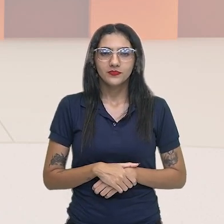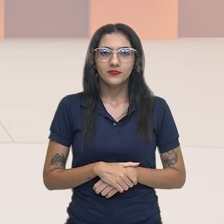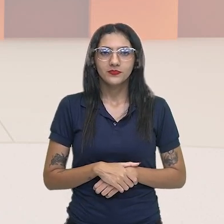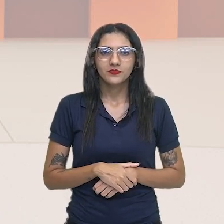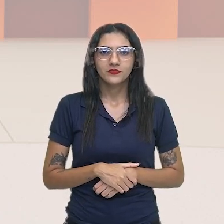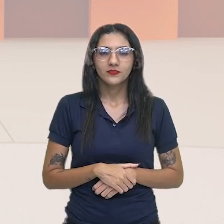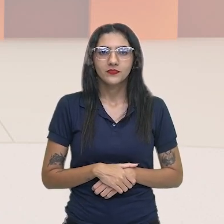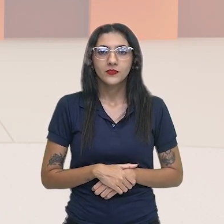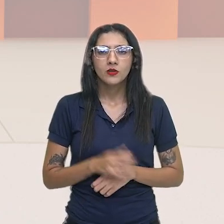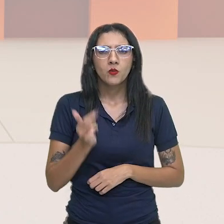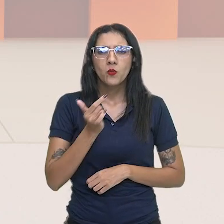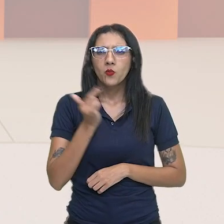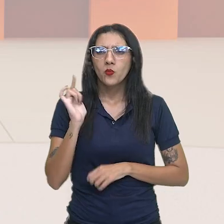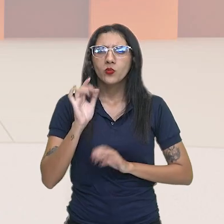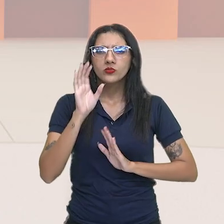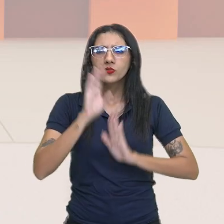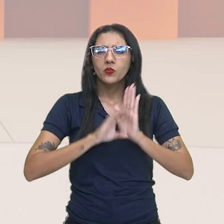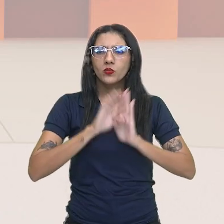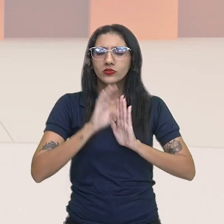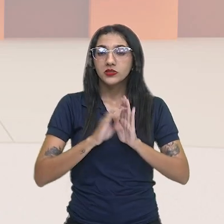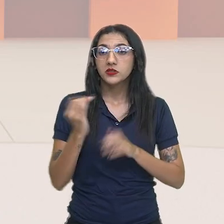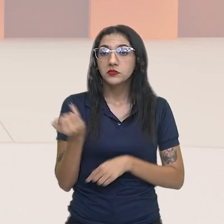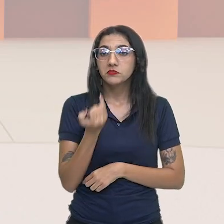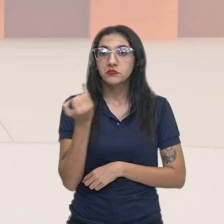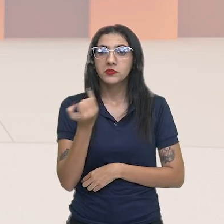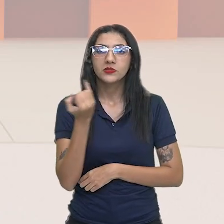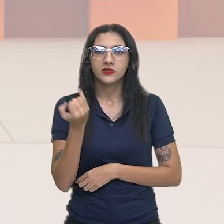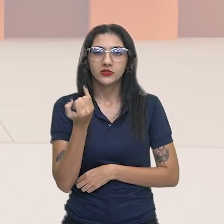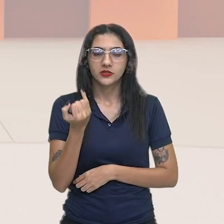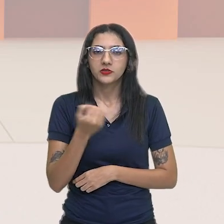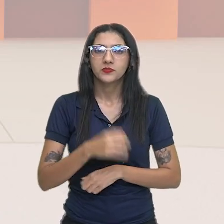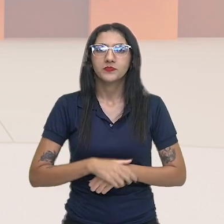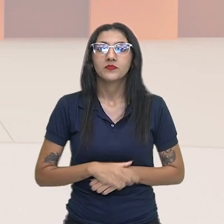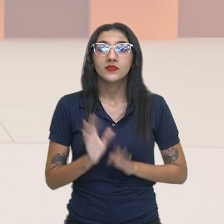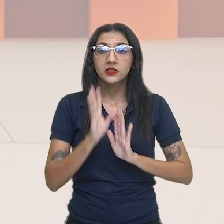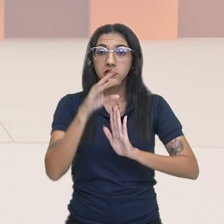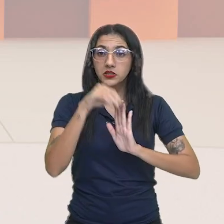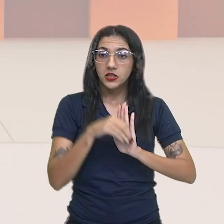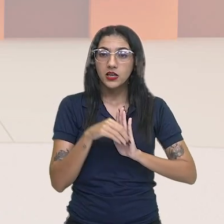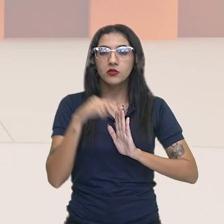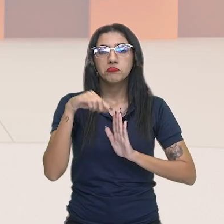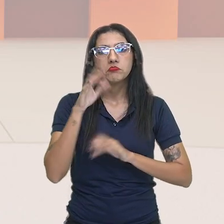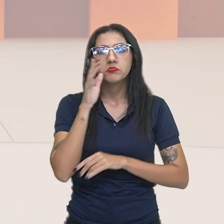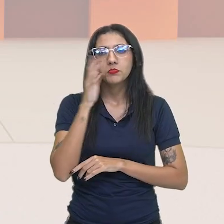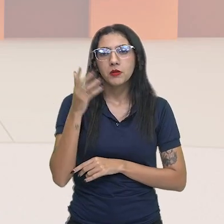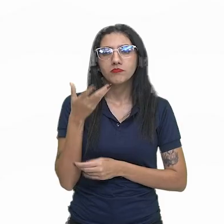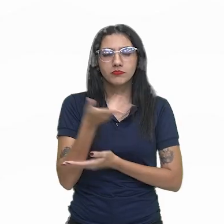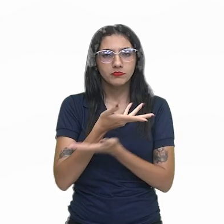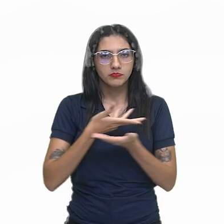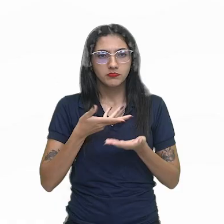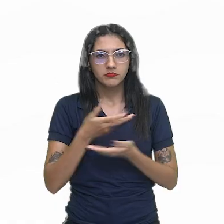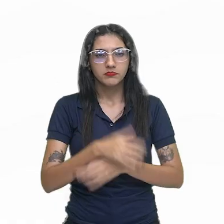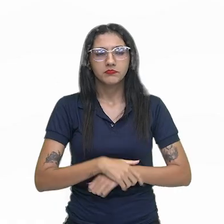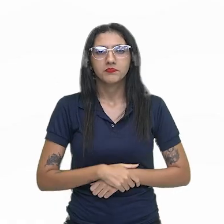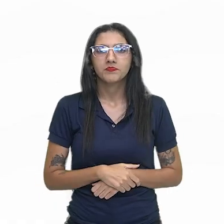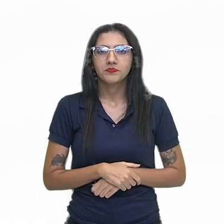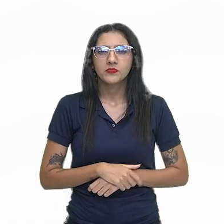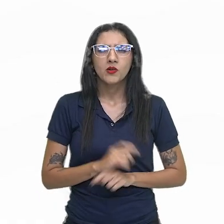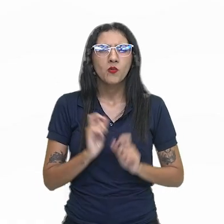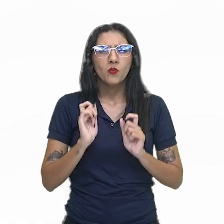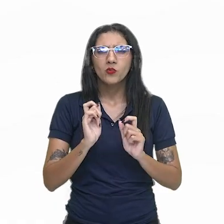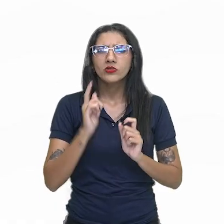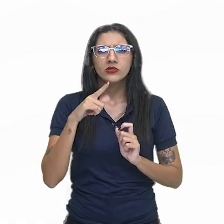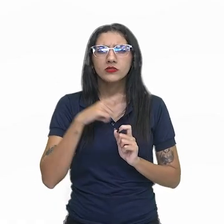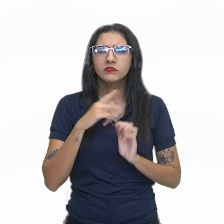conceito importante que chama de status e papéis sociais dentro desse processo de socialização. O que é